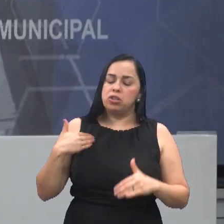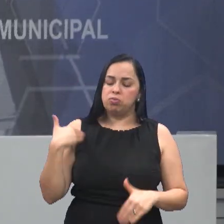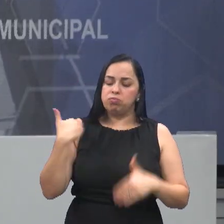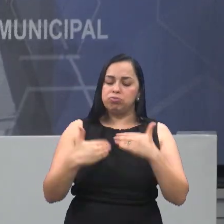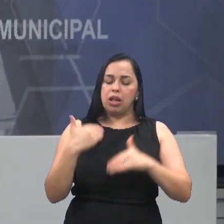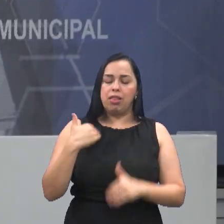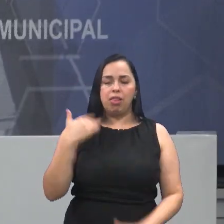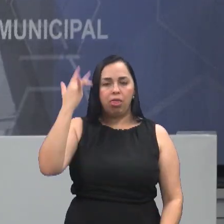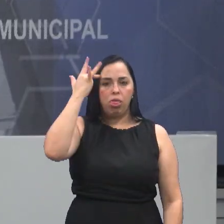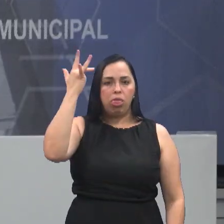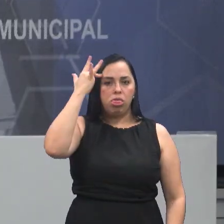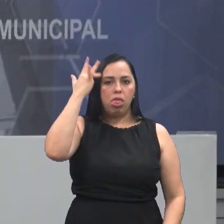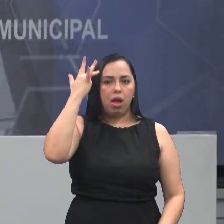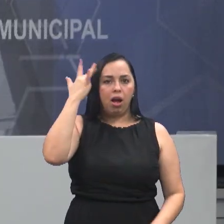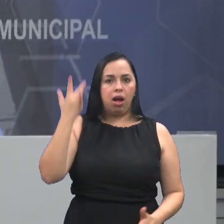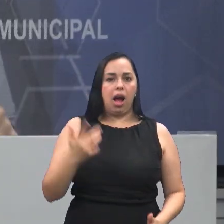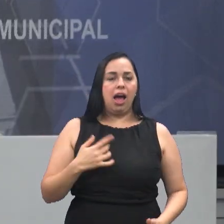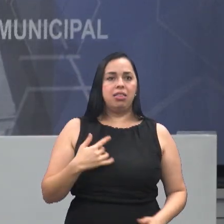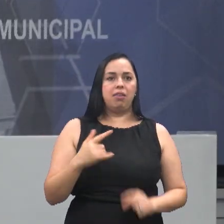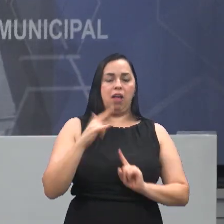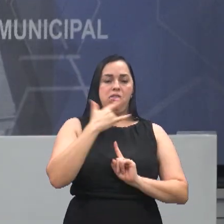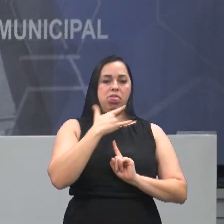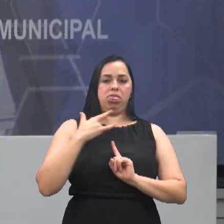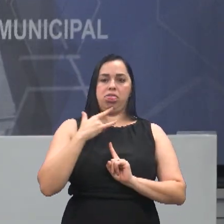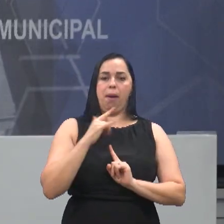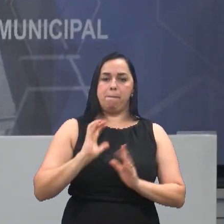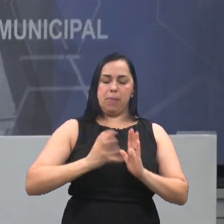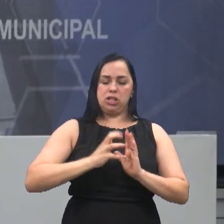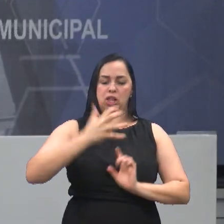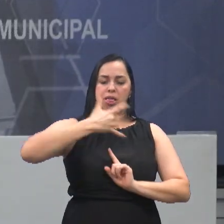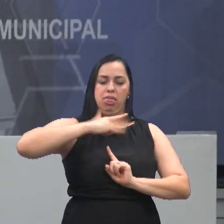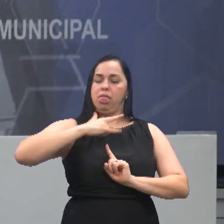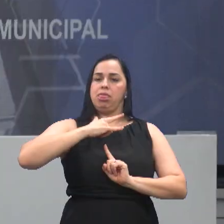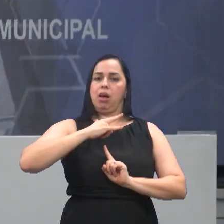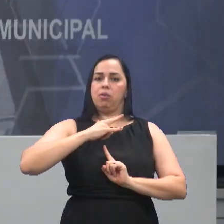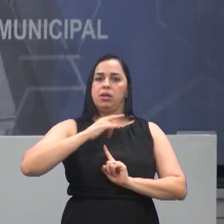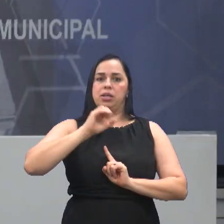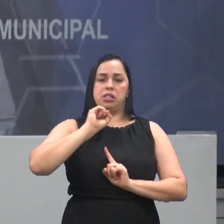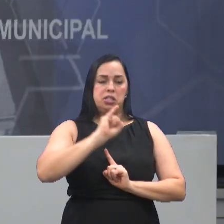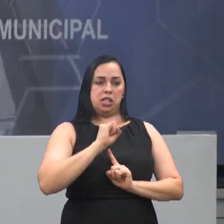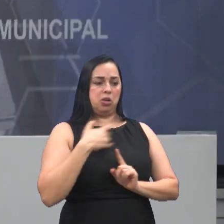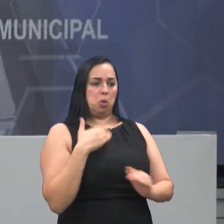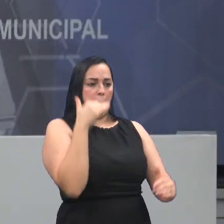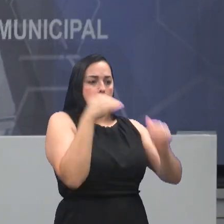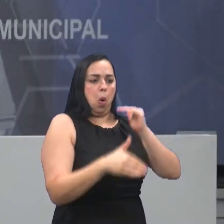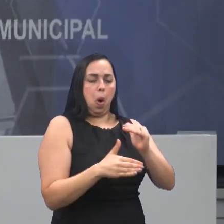não, partido nenhum vai me colocar cabresto. Se eu discordo desse posicionamento partidário, eu vou criticá-lo e vou